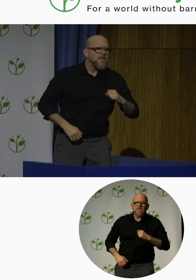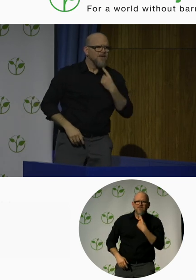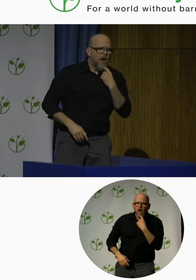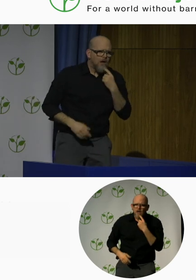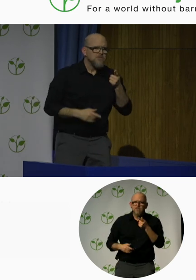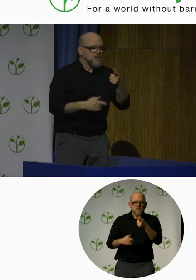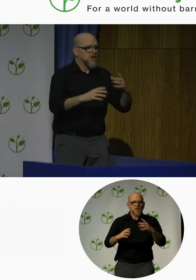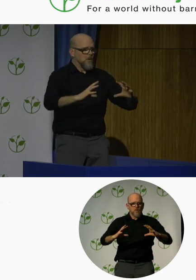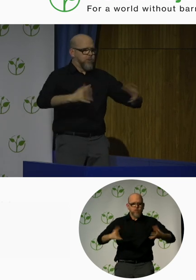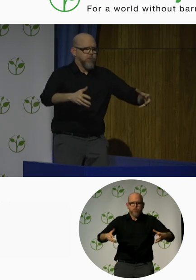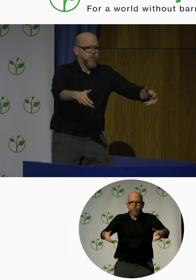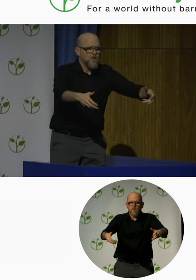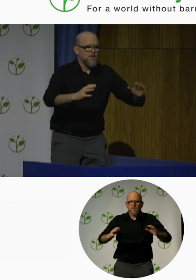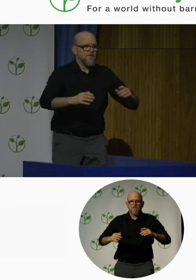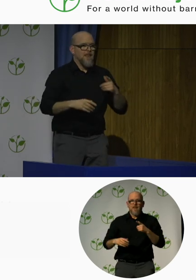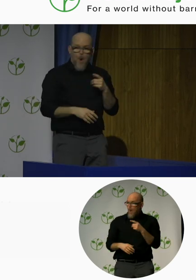Wow!